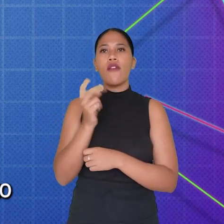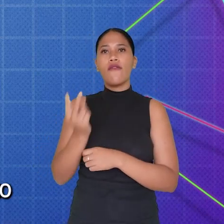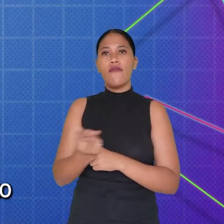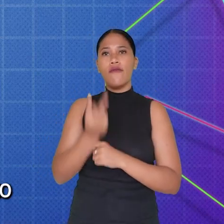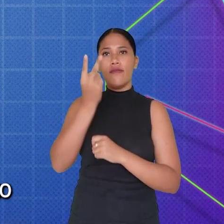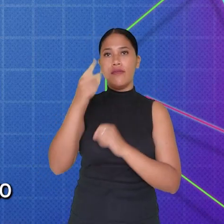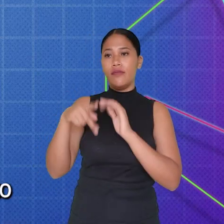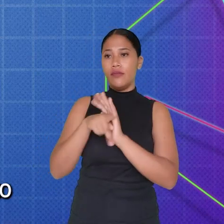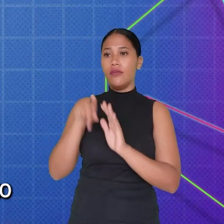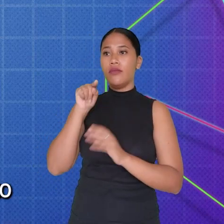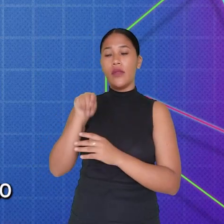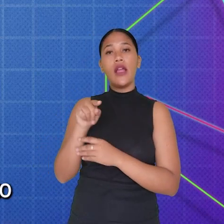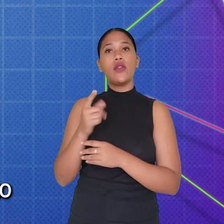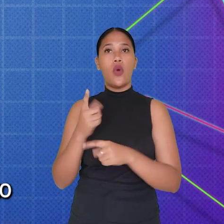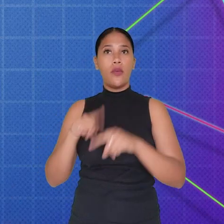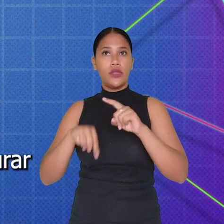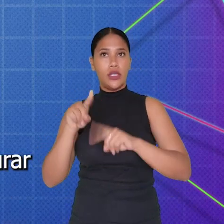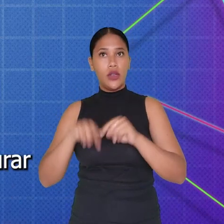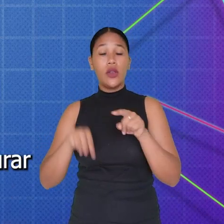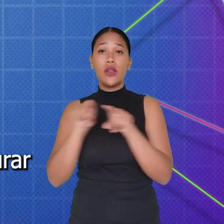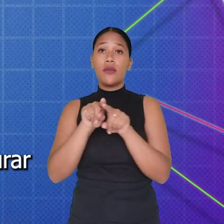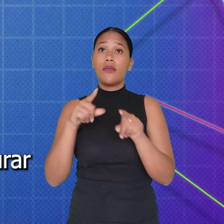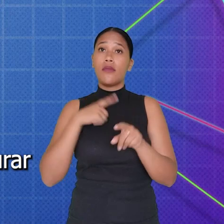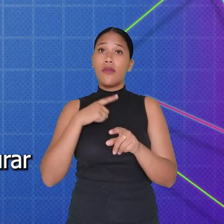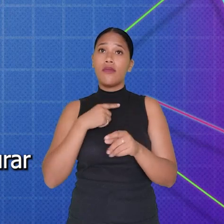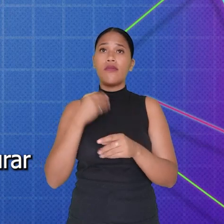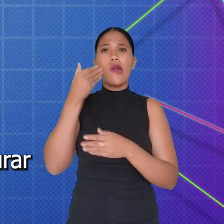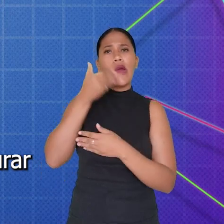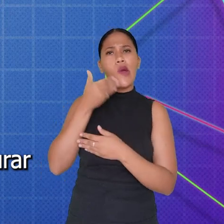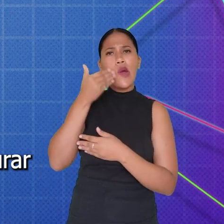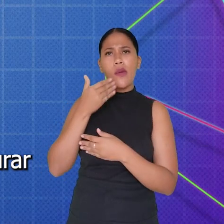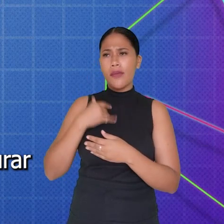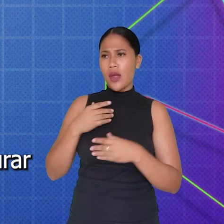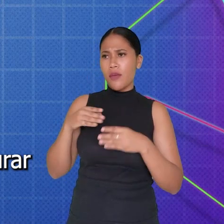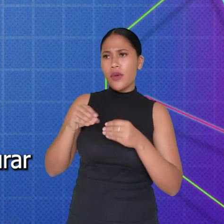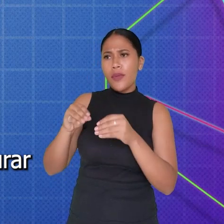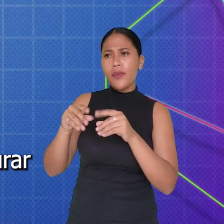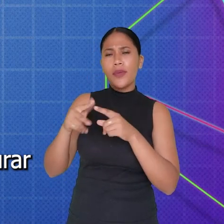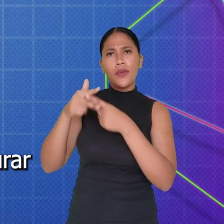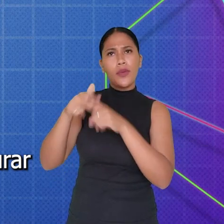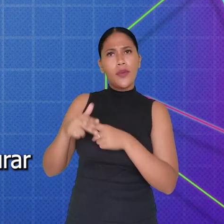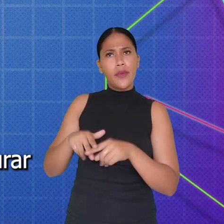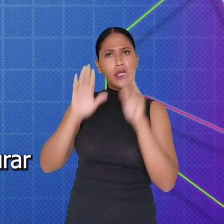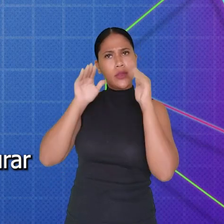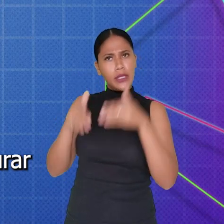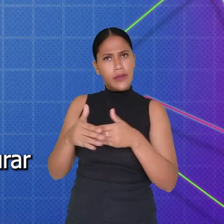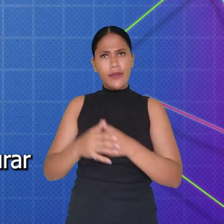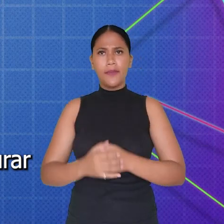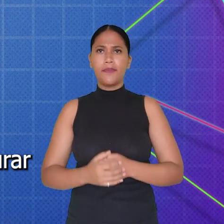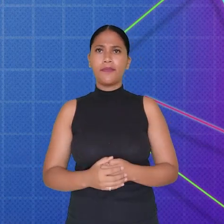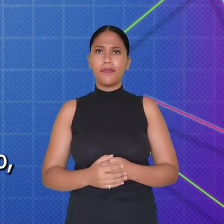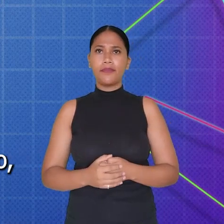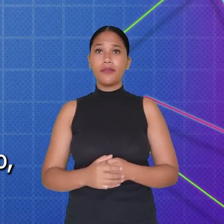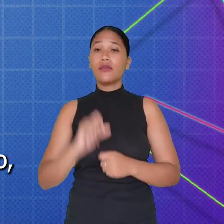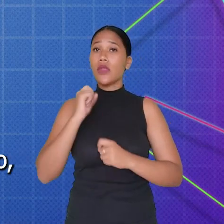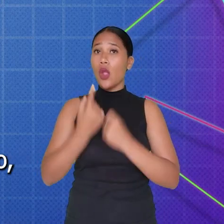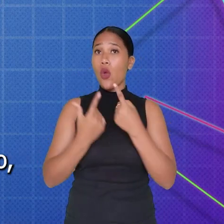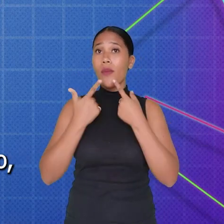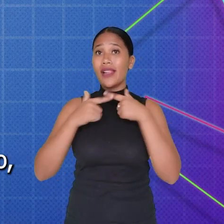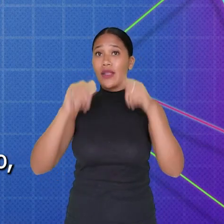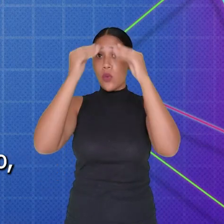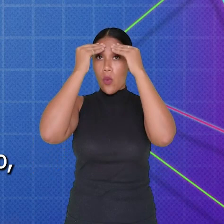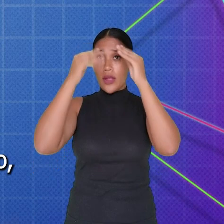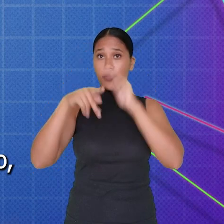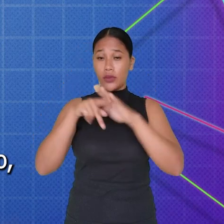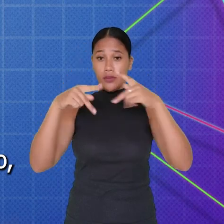valor inicial dos atributos de um objeto e podem aceitar argumentos para configurar o objeto de maneira específica. Em algumas